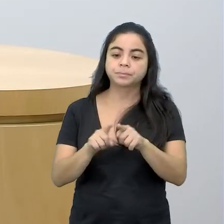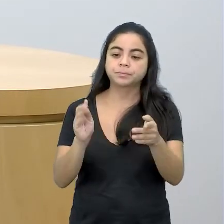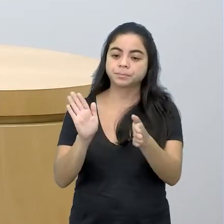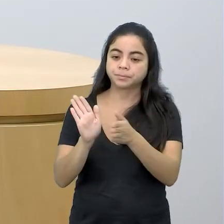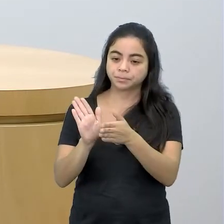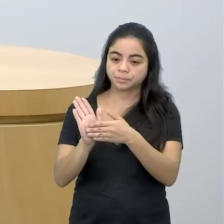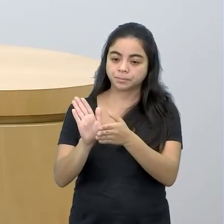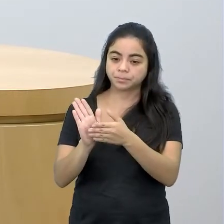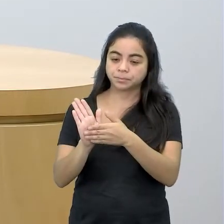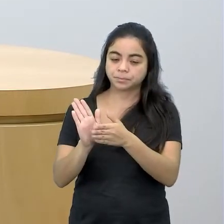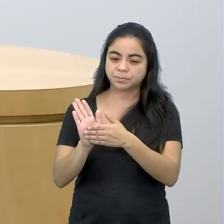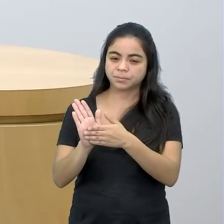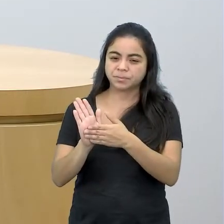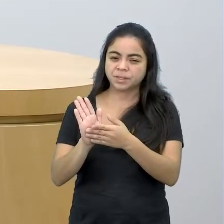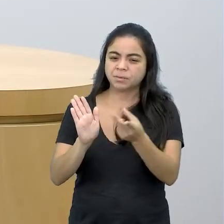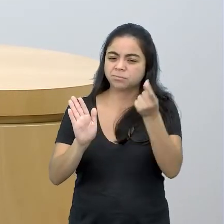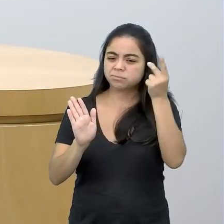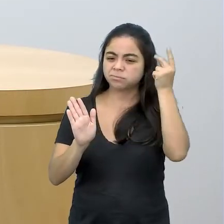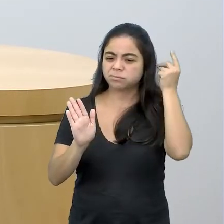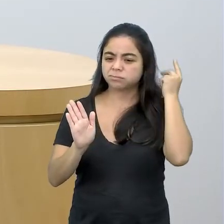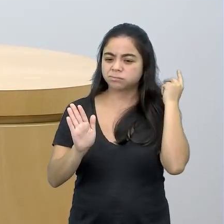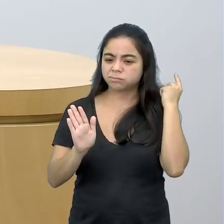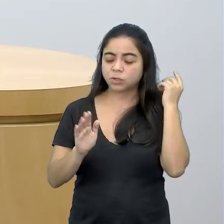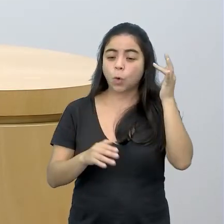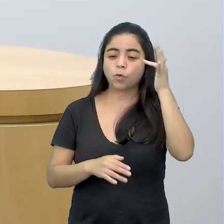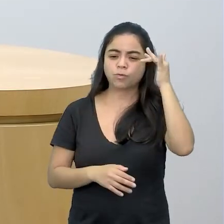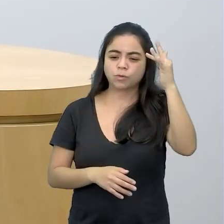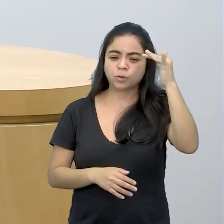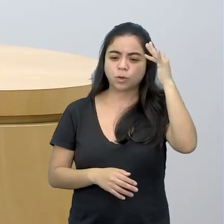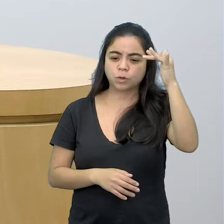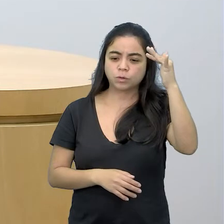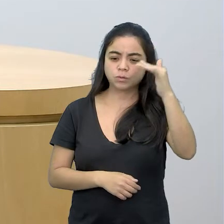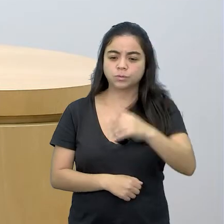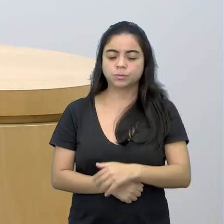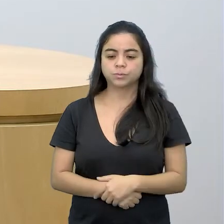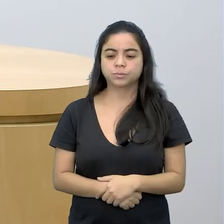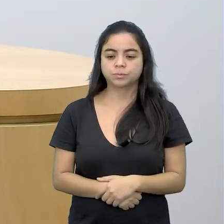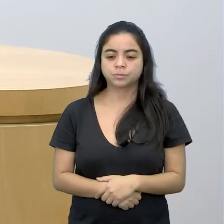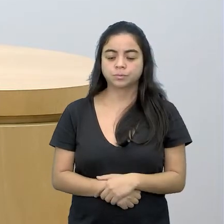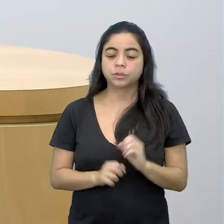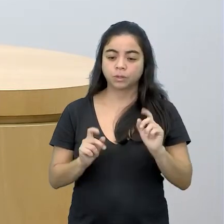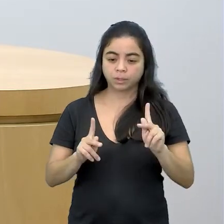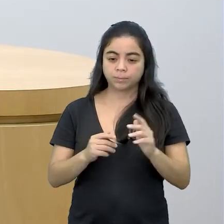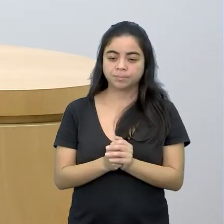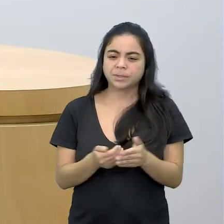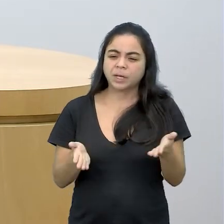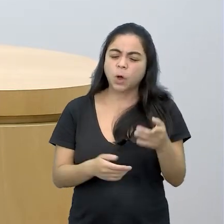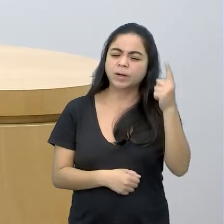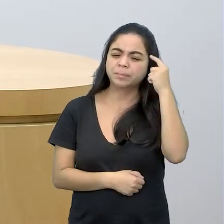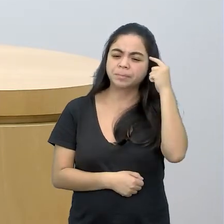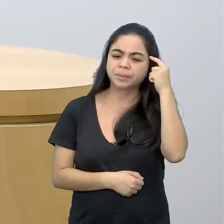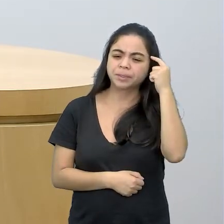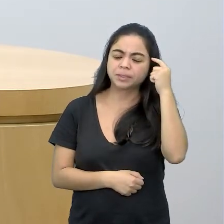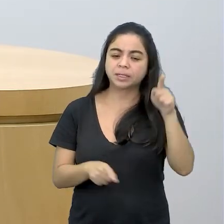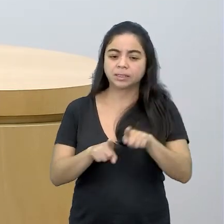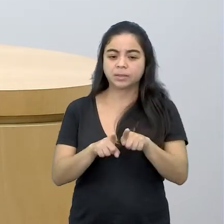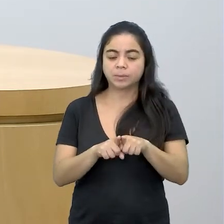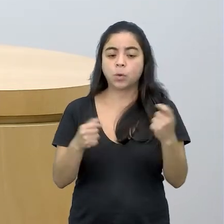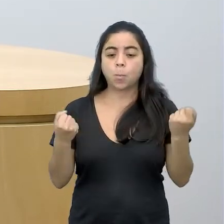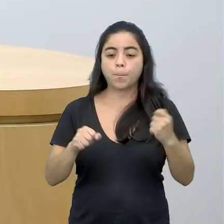né? Lá atrás, por Montesquieu. Muito bem. Vamos pensar um pouquinho melhor, então, sobre o